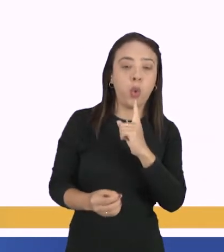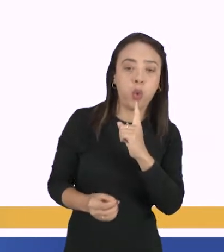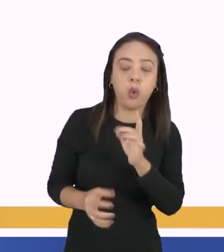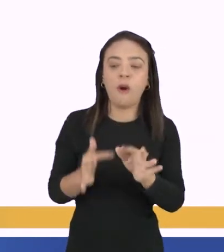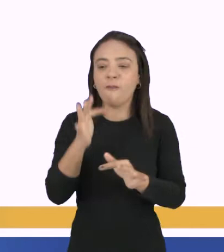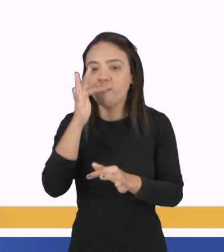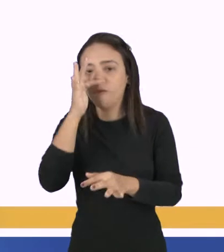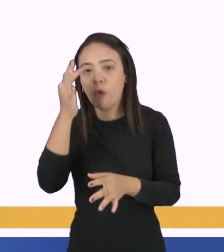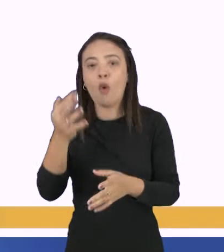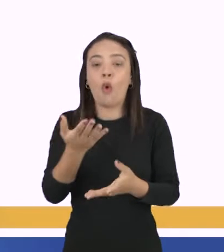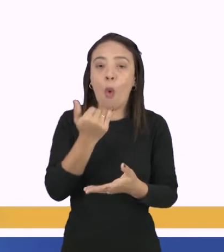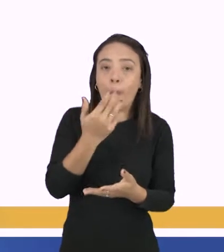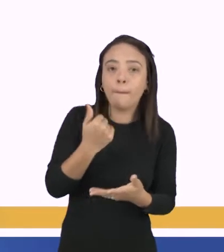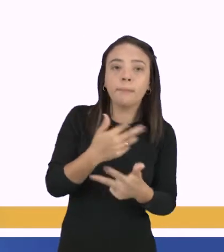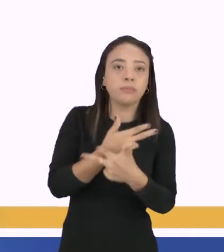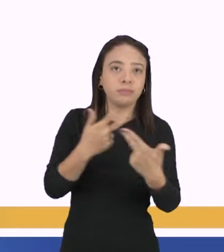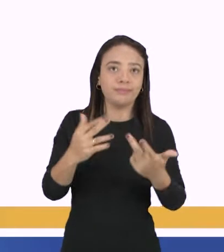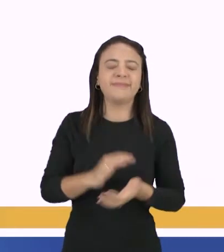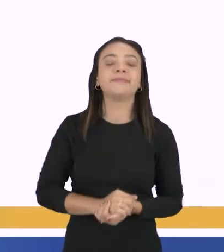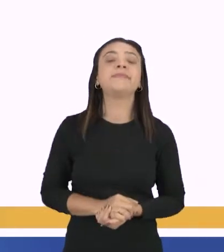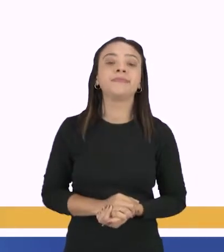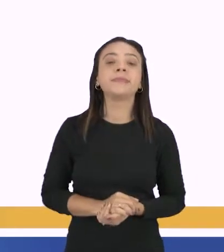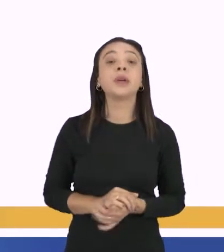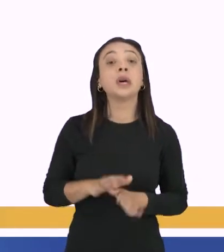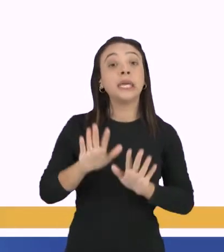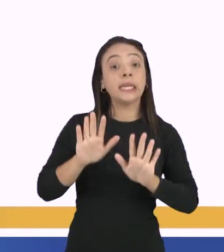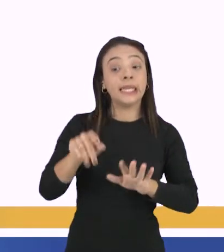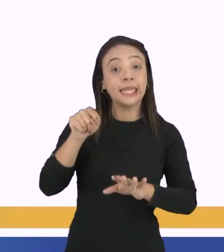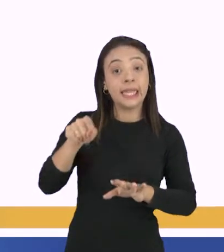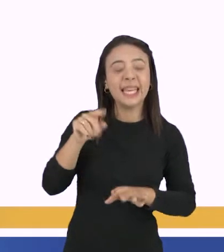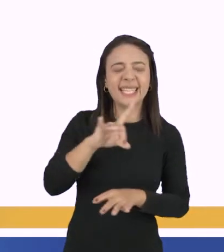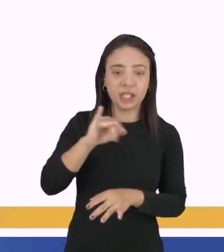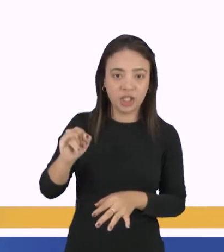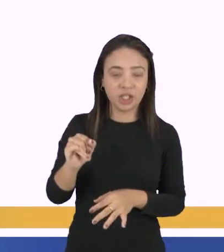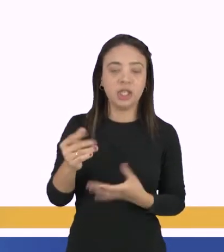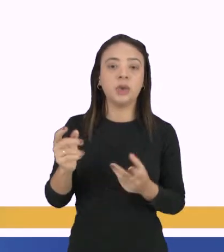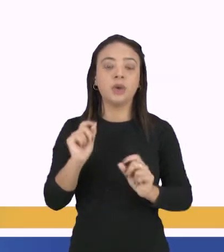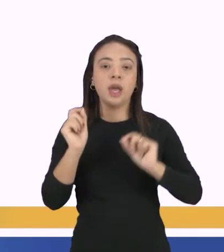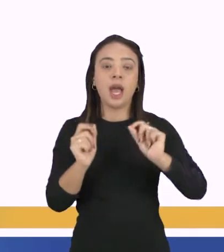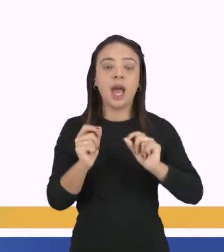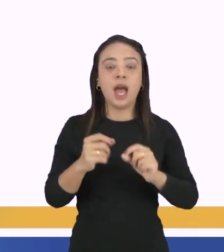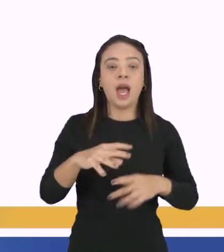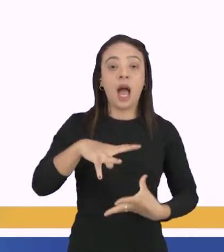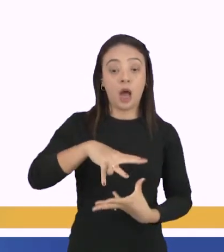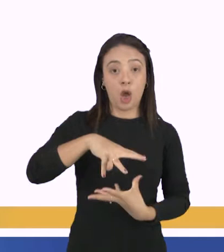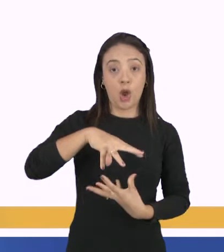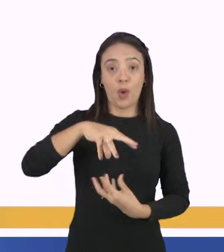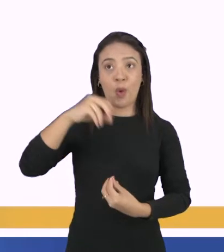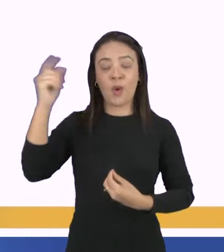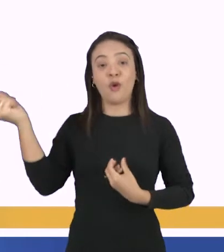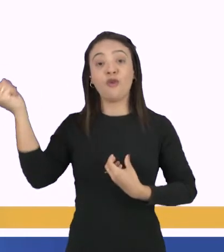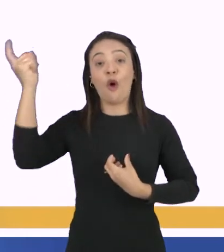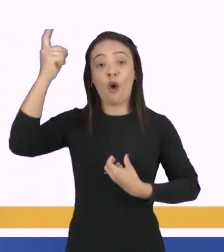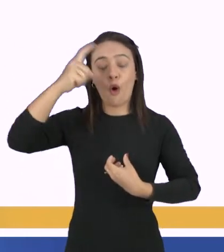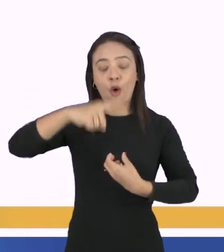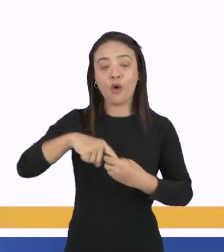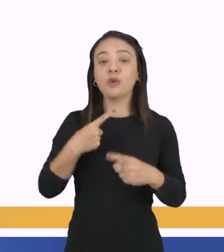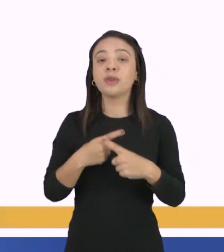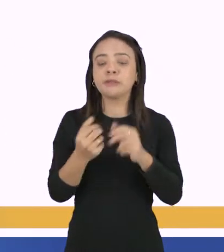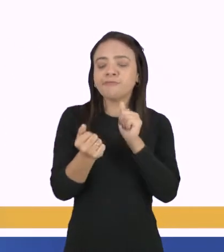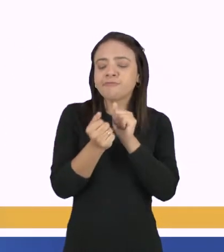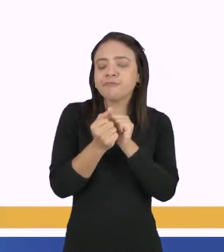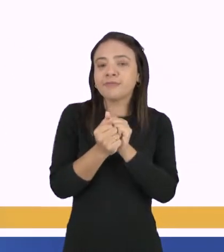outros elementos. Diz-se que somente nesses dias as almas podem voltar do além para estar perto dos seus.